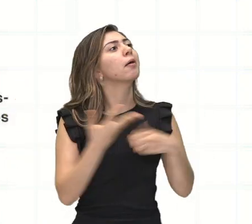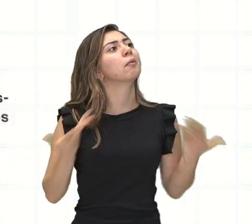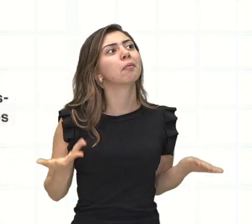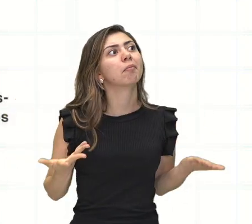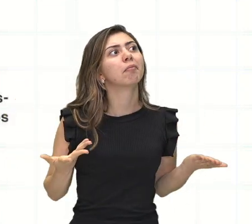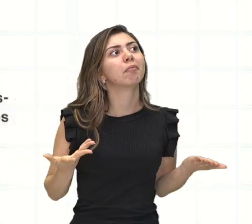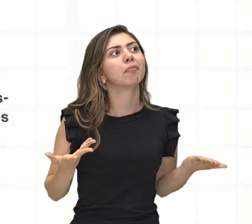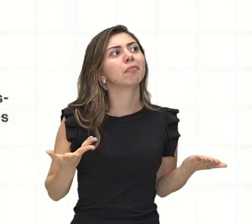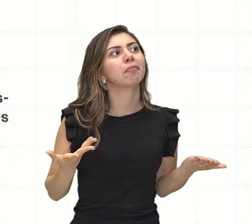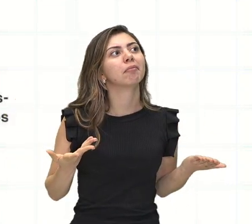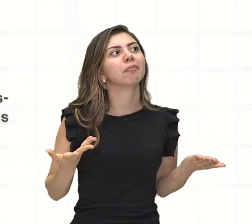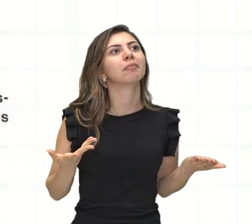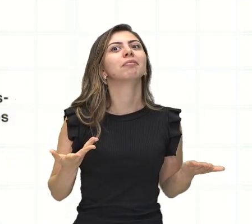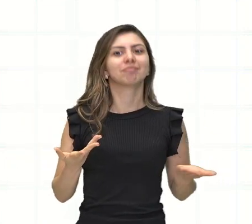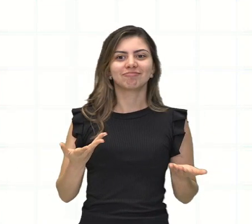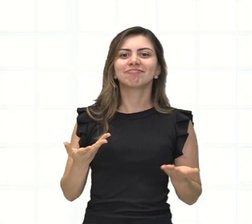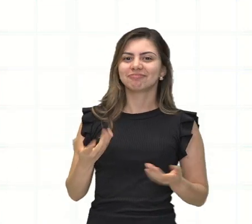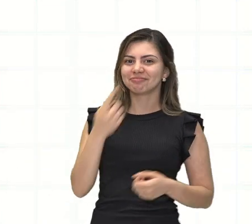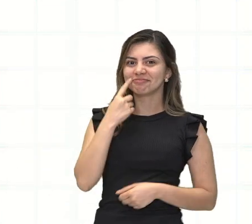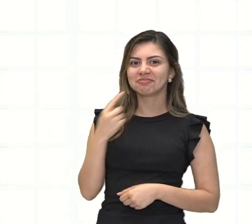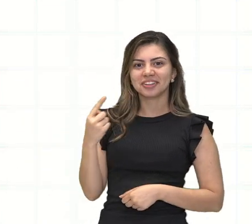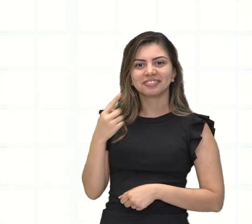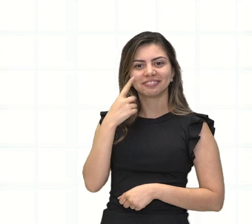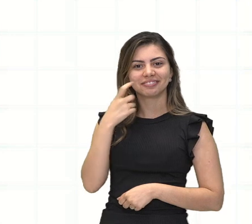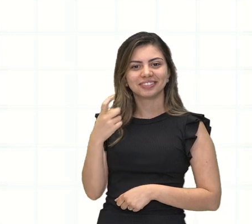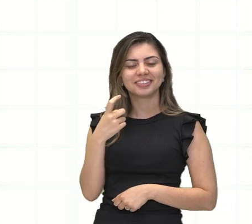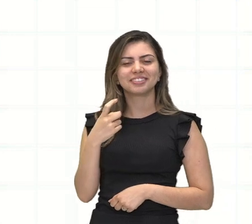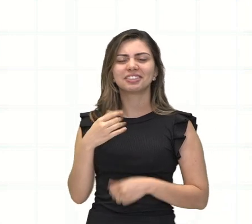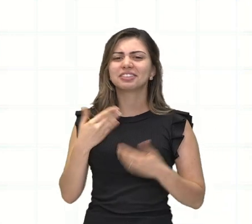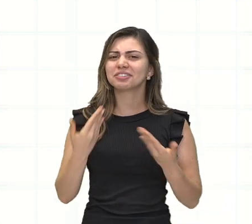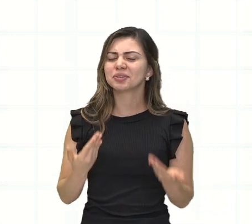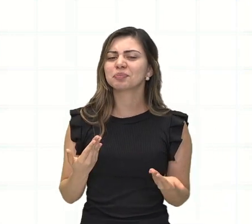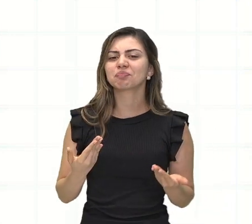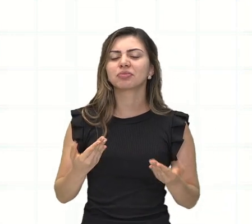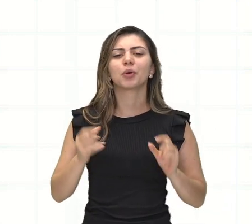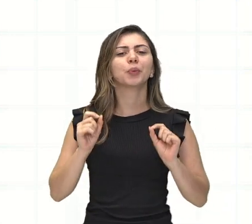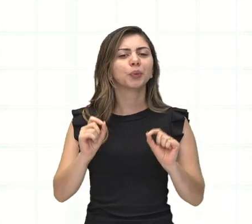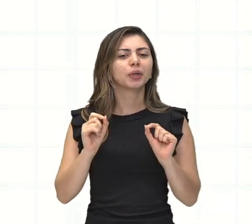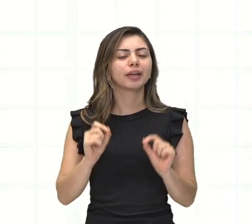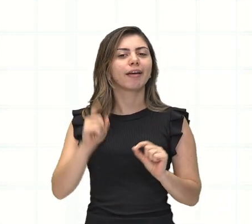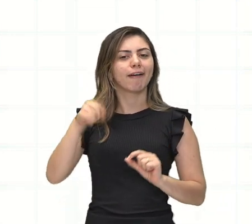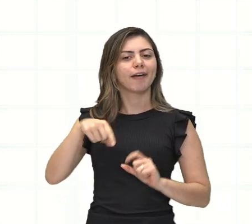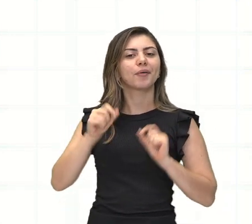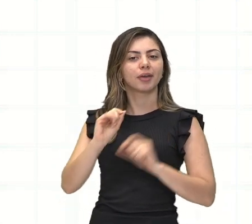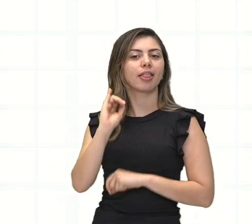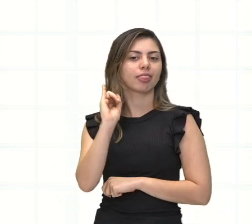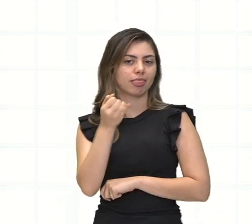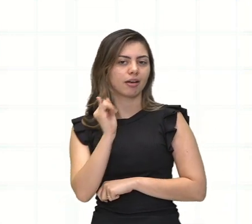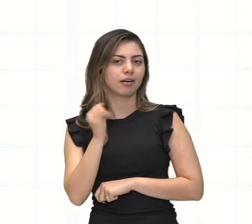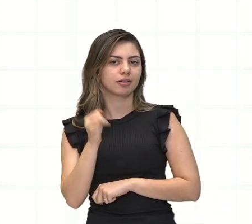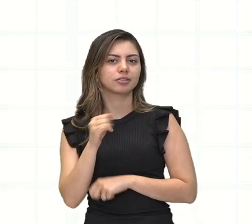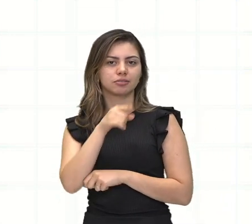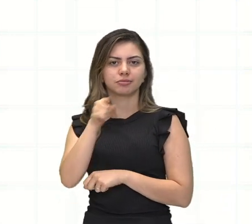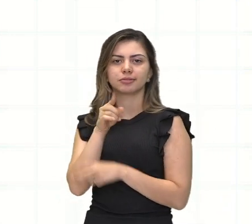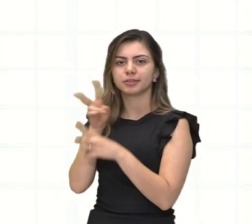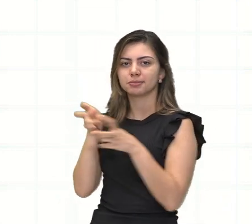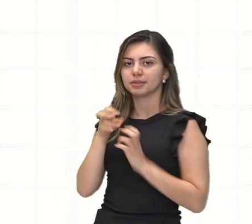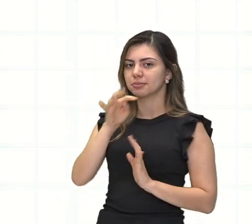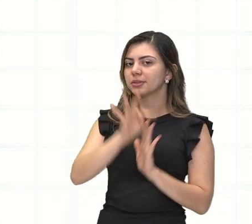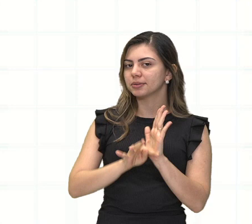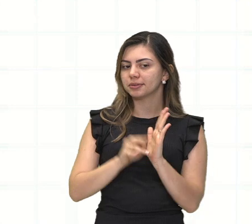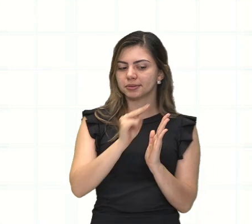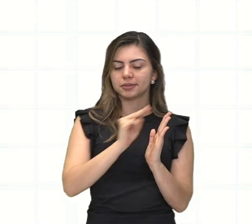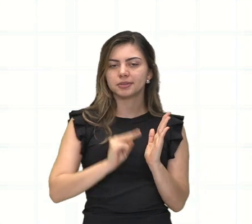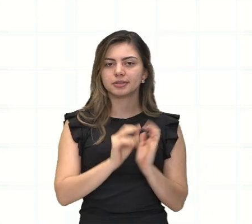brancos? Olha que interessante, turminha. Presta atenção, essa aqui é uma narrativa, como vocês estão observando